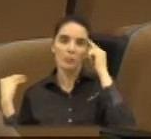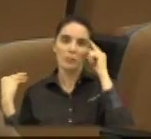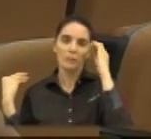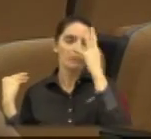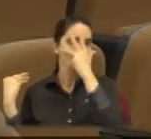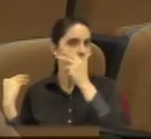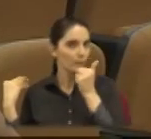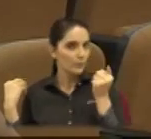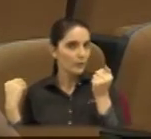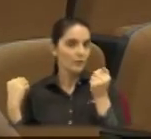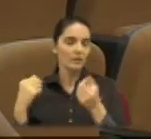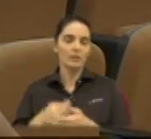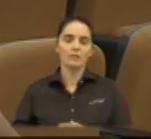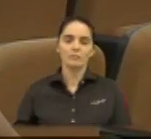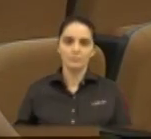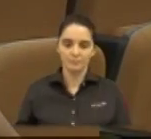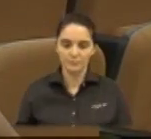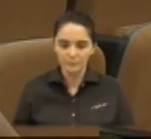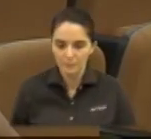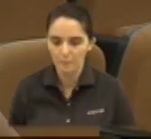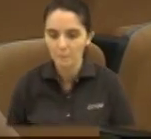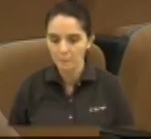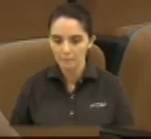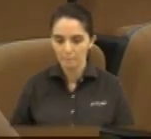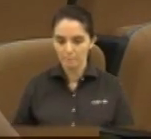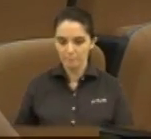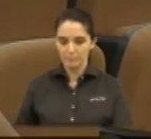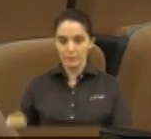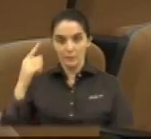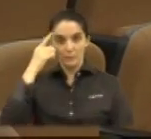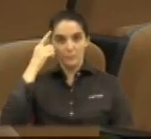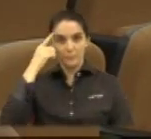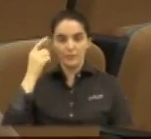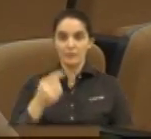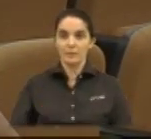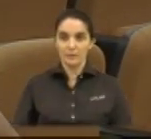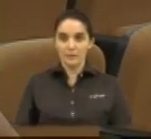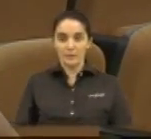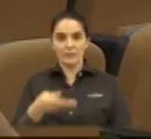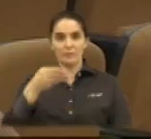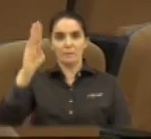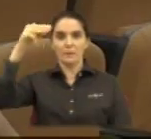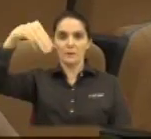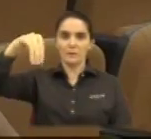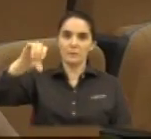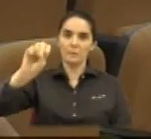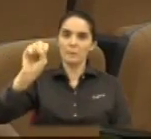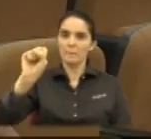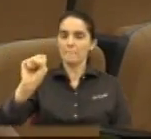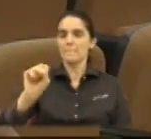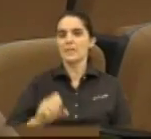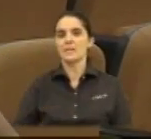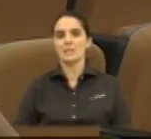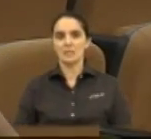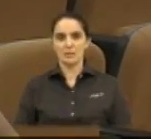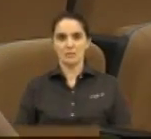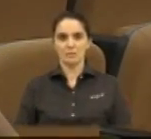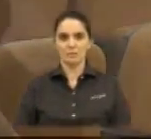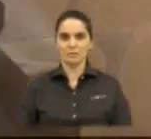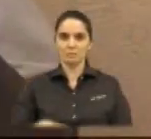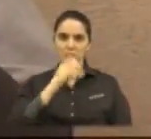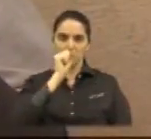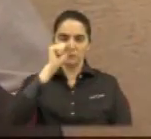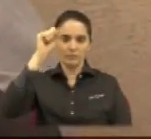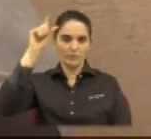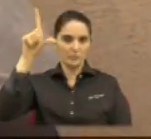Ela se considera bonita, então ela vai disputar o Miss Limeira. Por exemplo, nós tivemos aqui, alguns